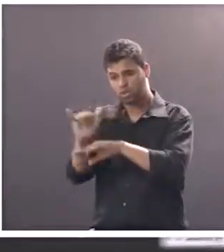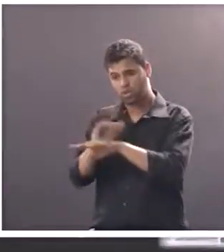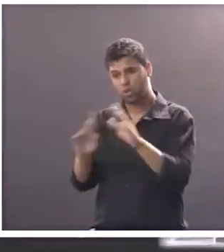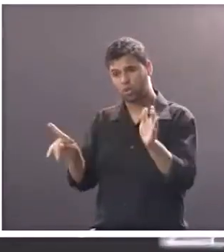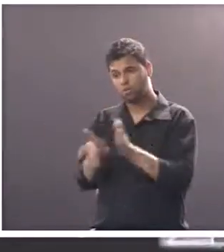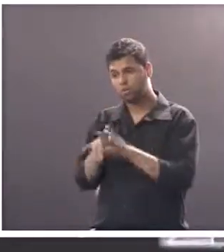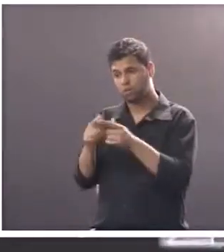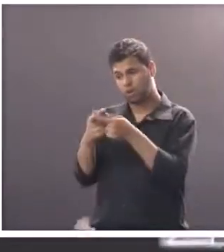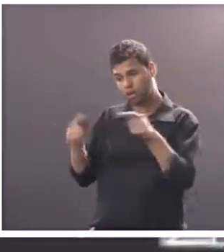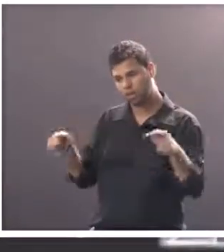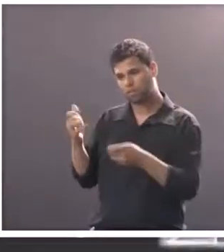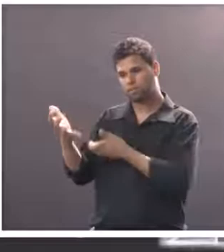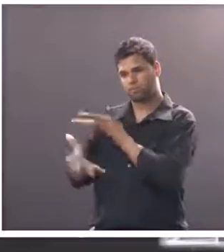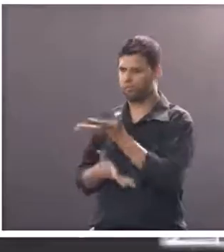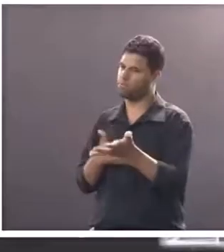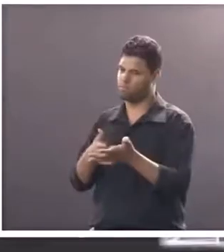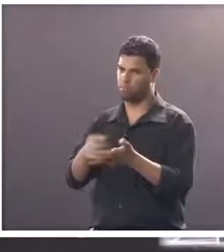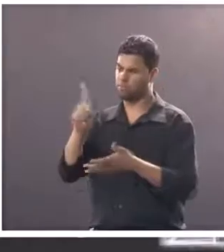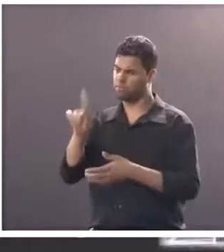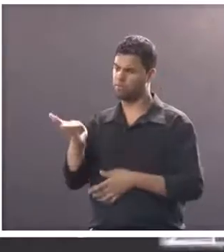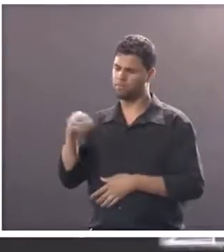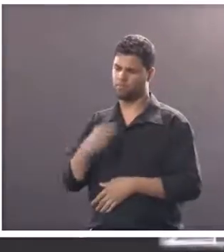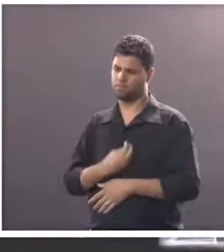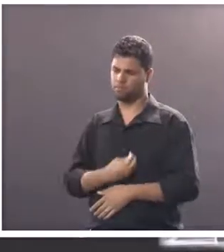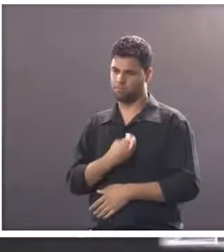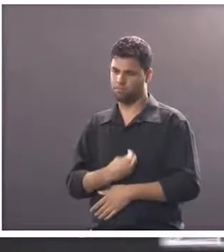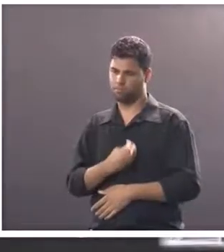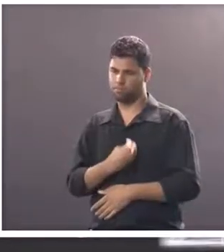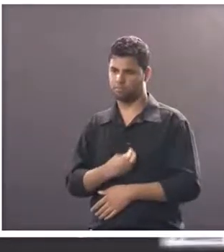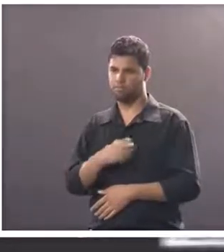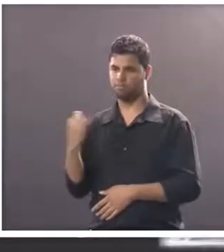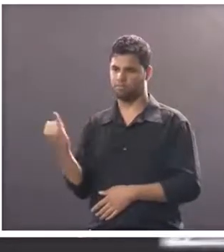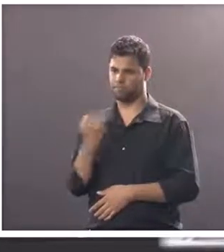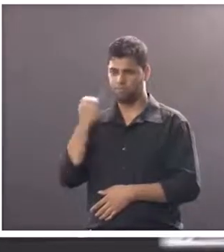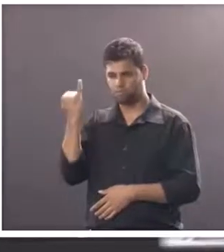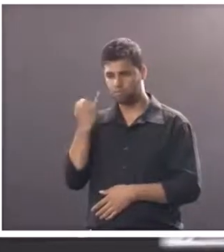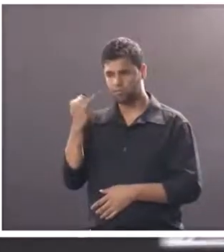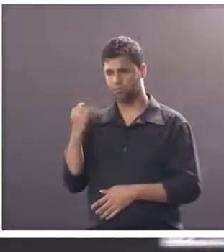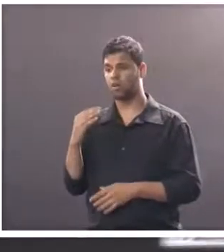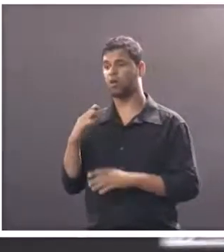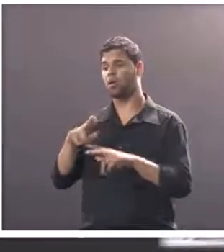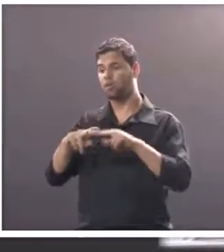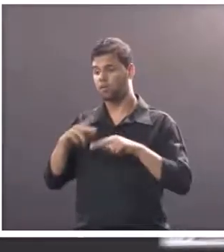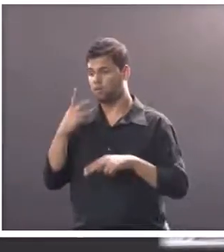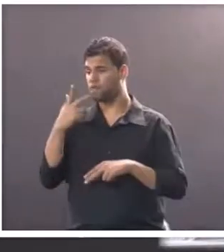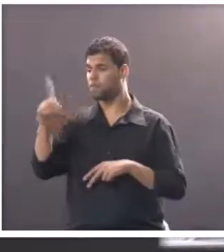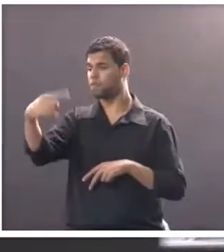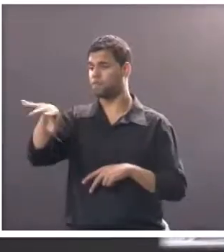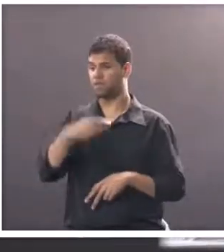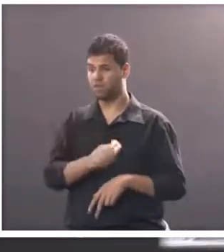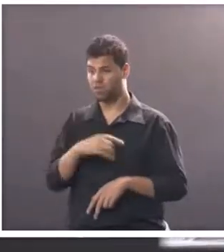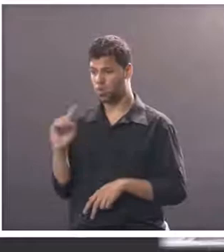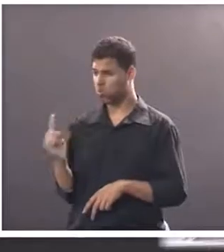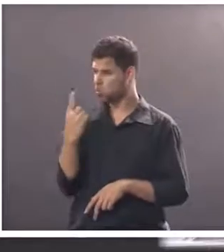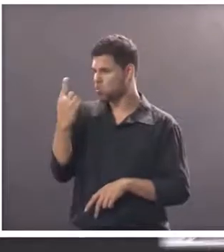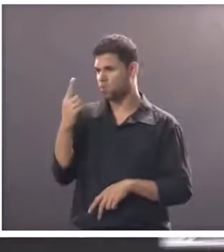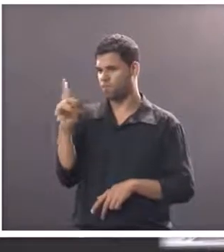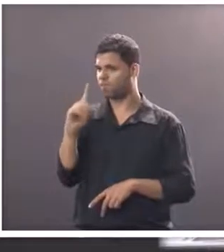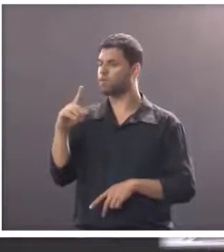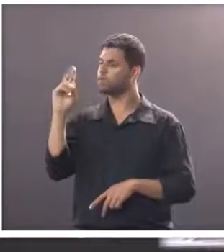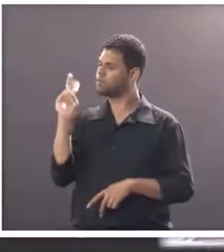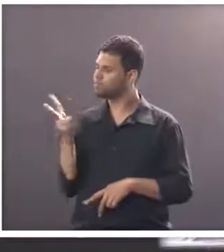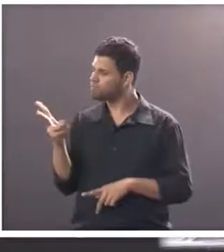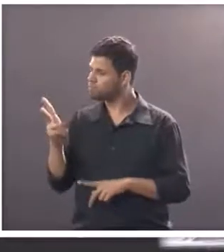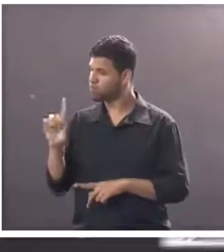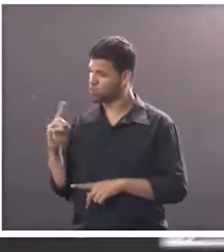tudo mais. E é assim que a gente vive, é assim que a gente trabalha. E é o que eu digo para vocês, não vivam sozinhos. Vivam em dupla,